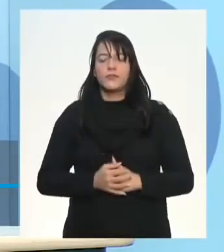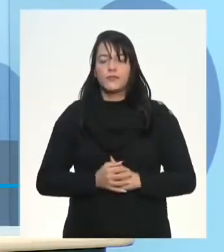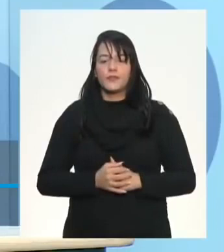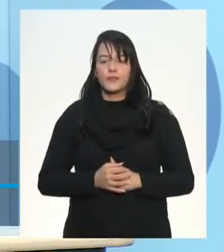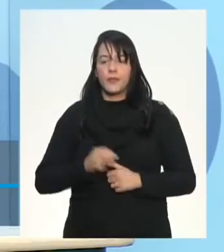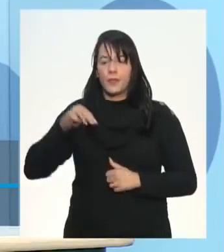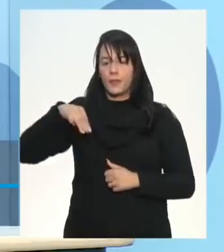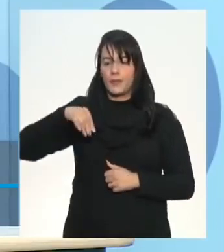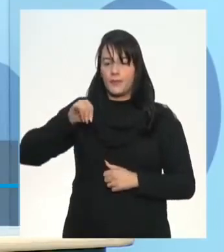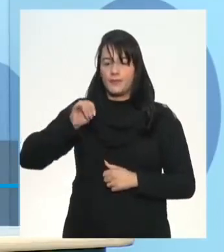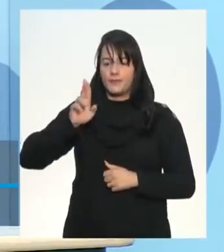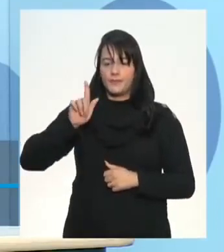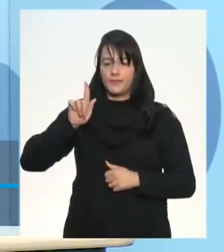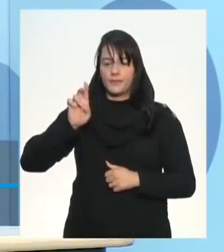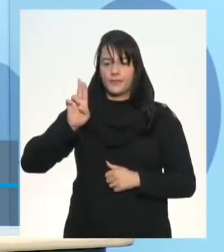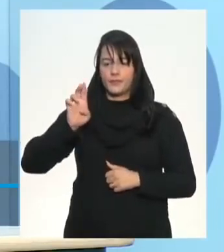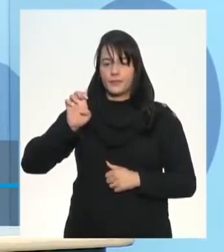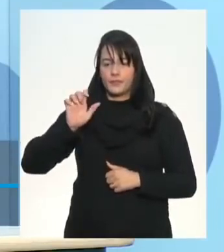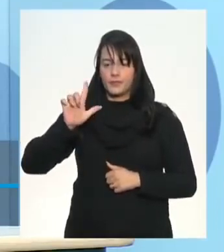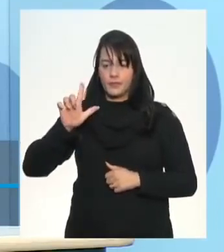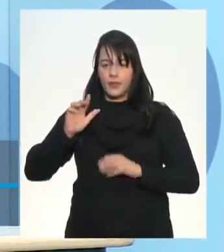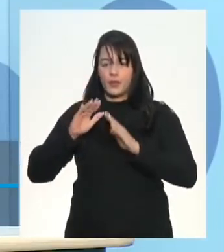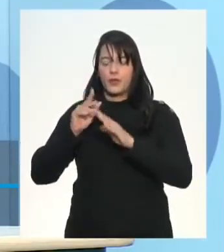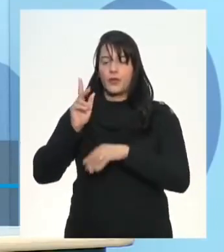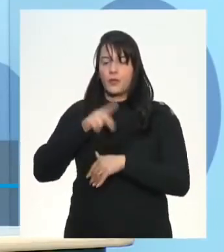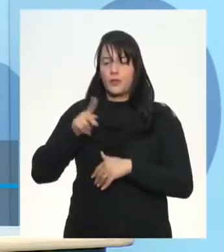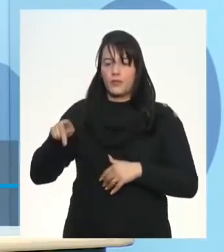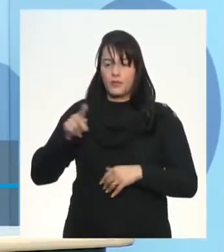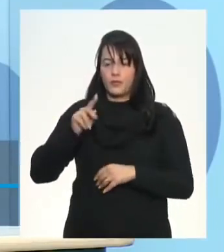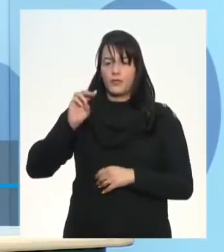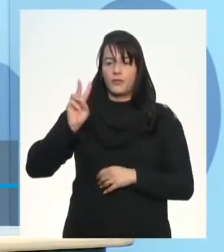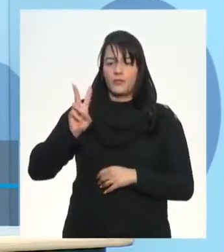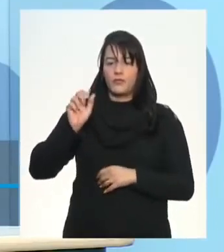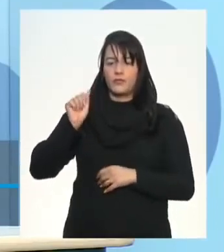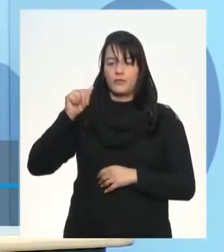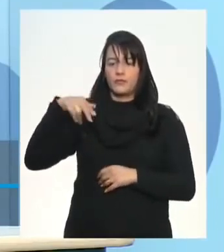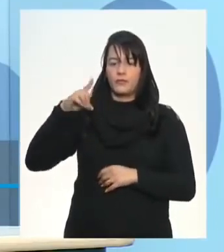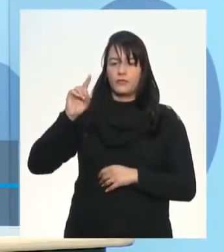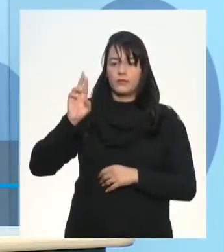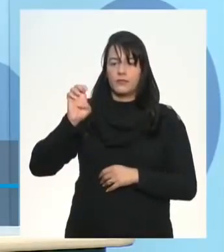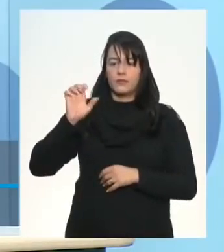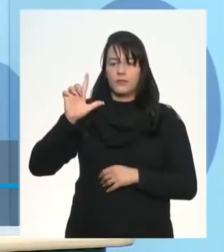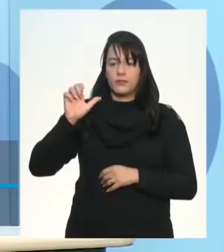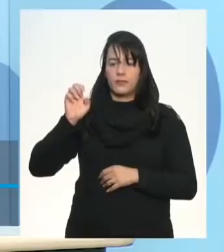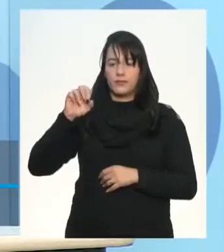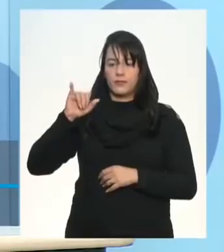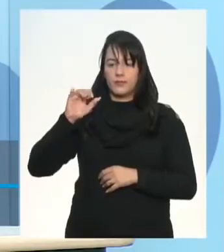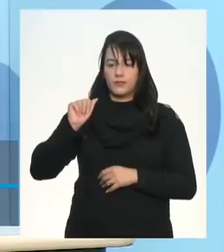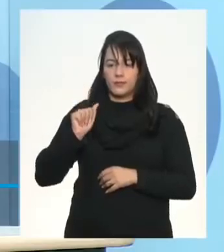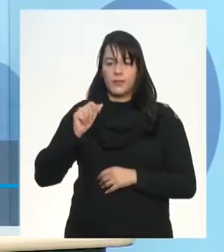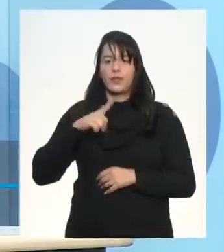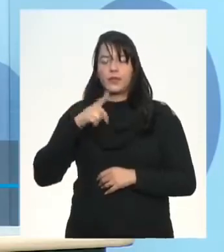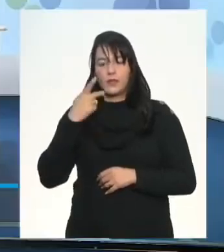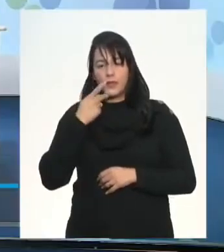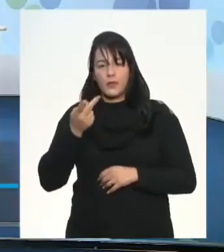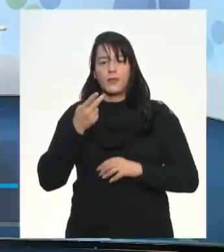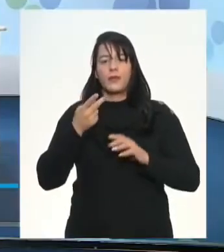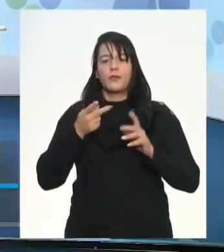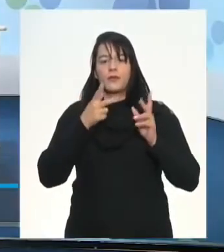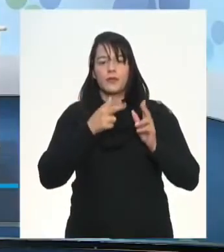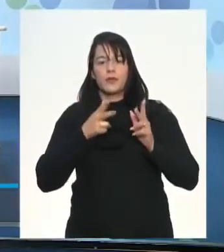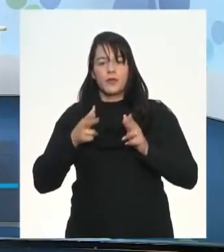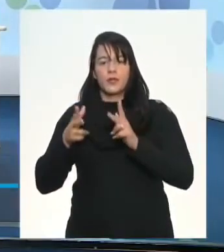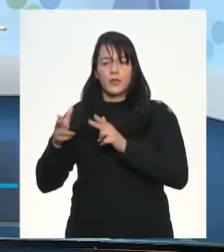Miguel da Pro Vanderleia, para não ficar muito repetitivo. Eles estão entendendo que é a questão da não repetição aí mesmo,